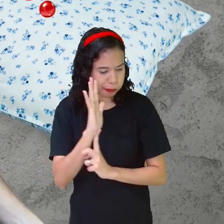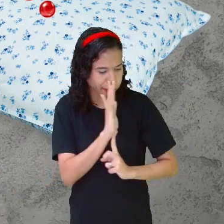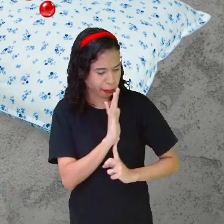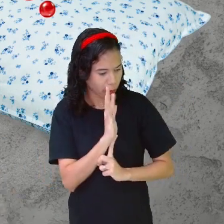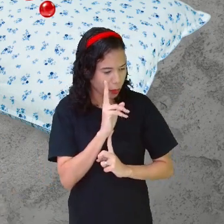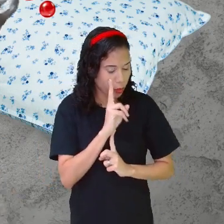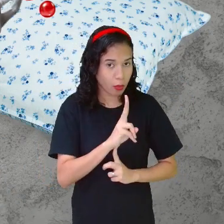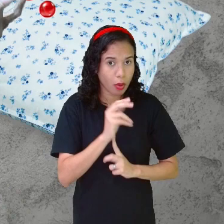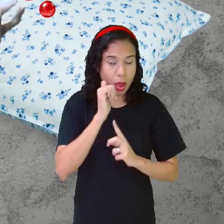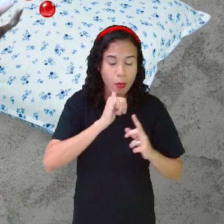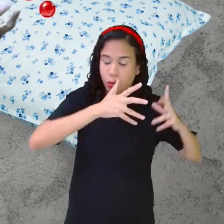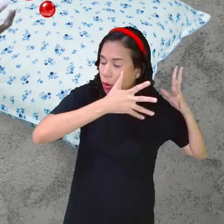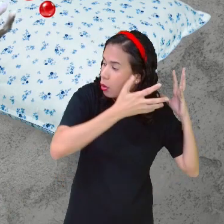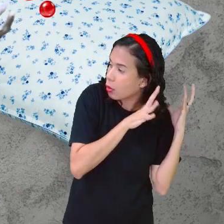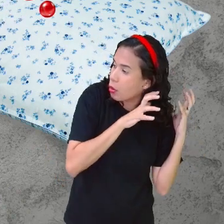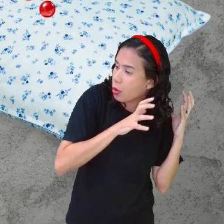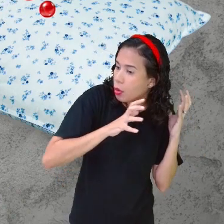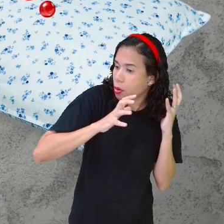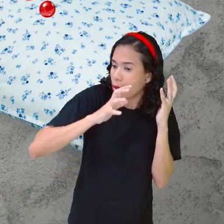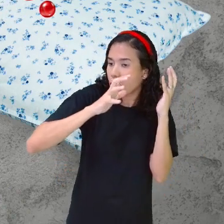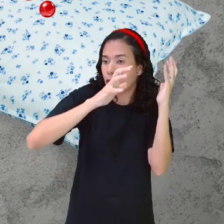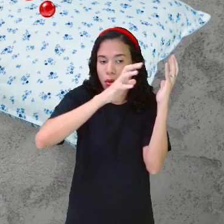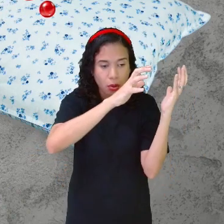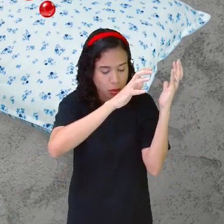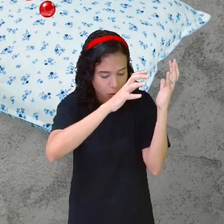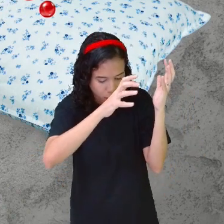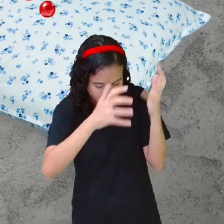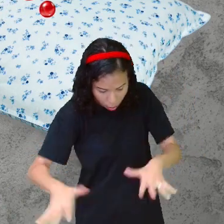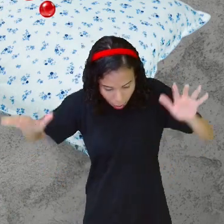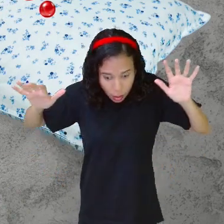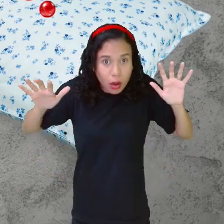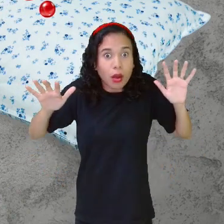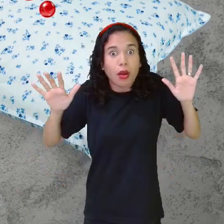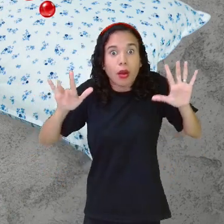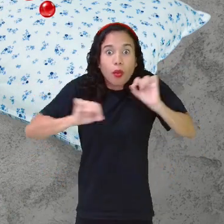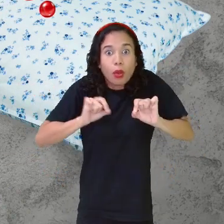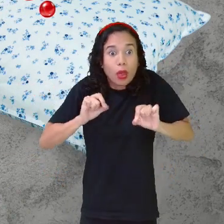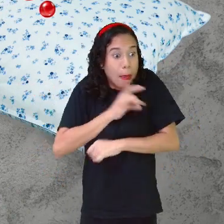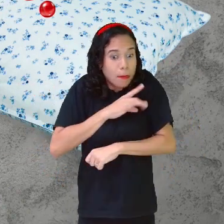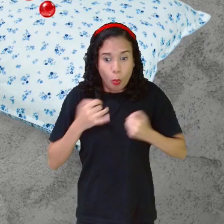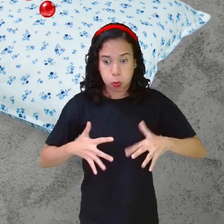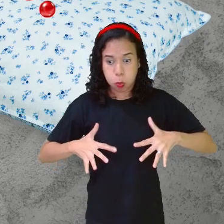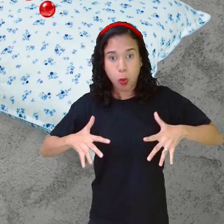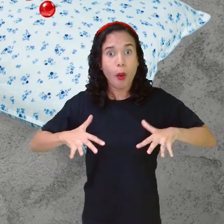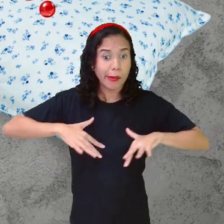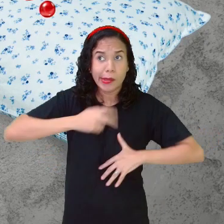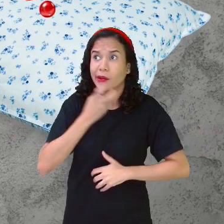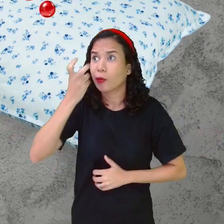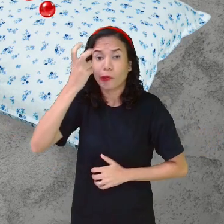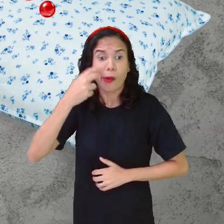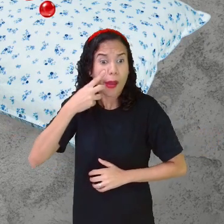Quando a criada levantou o travesseiro, logo deixou cair, pálida e trêmula, e ela